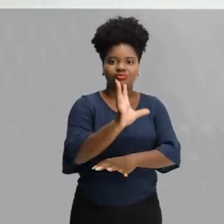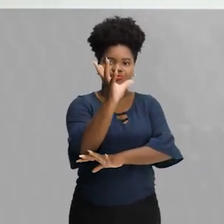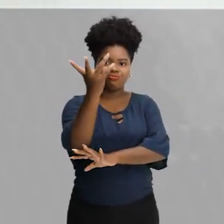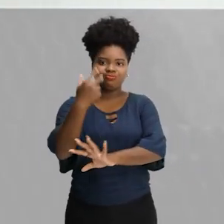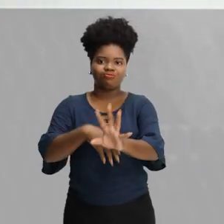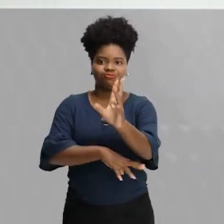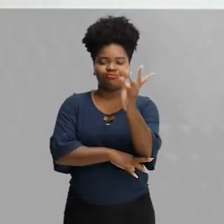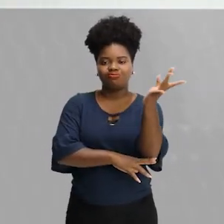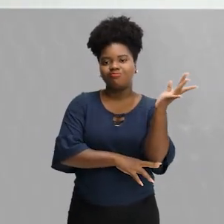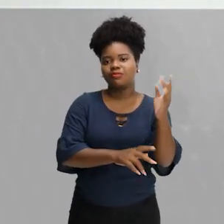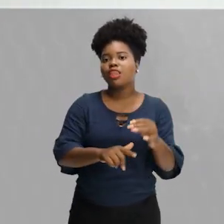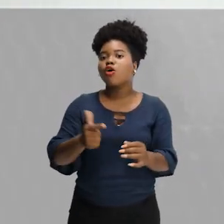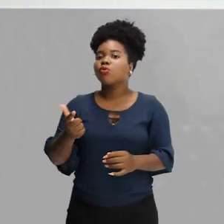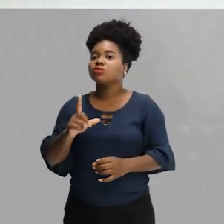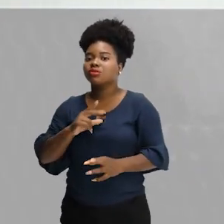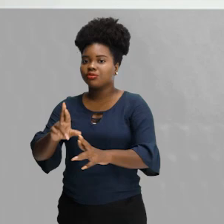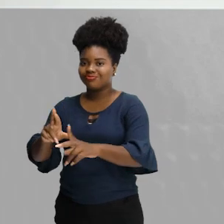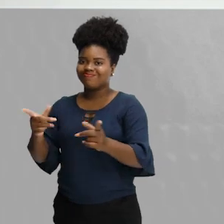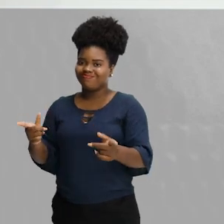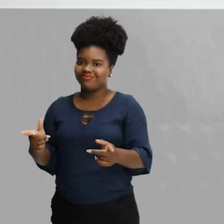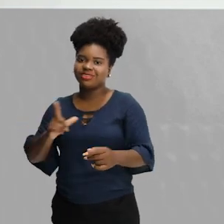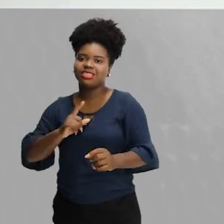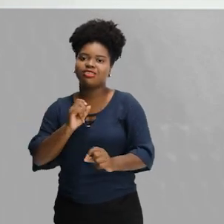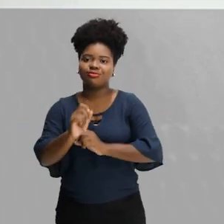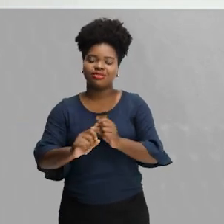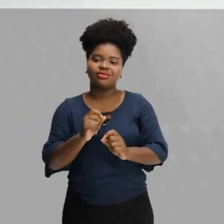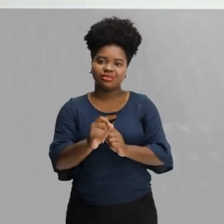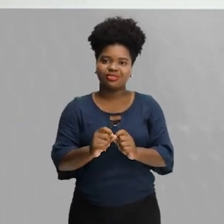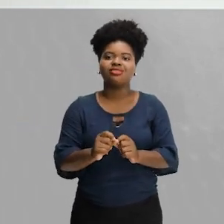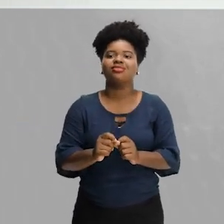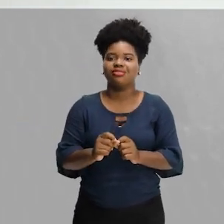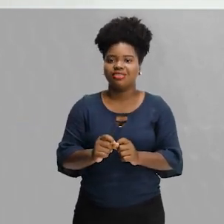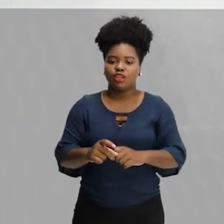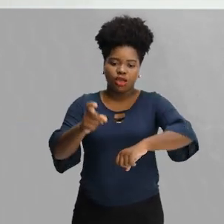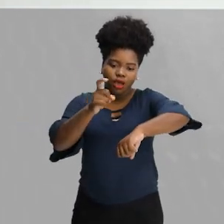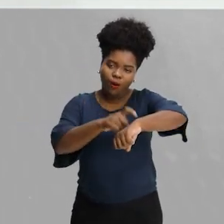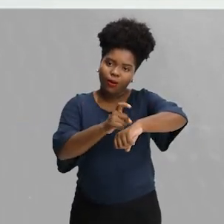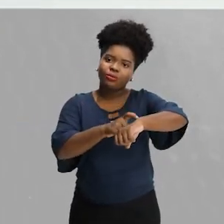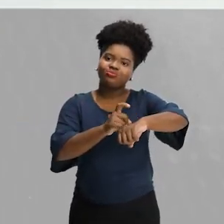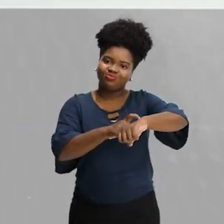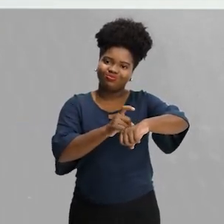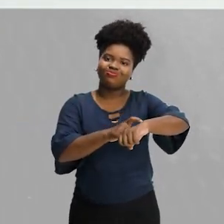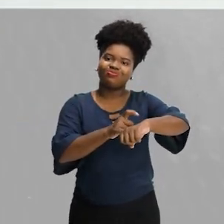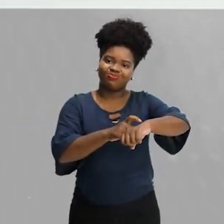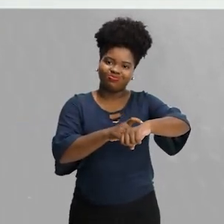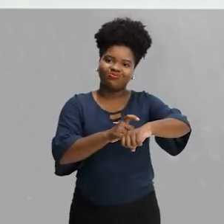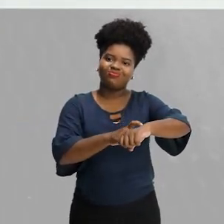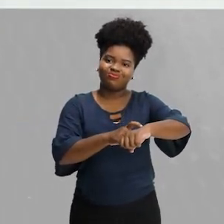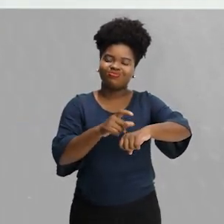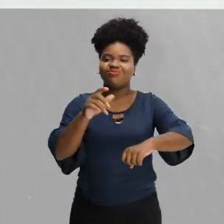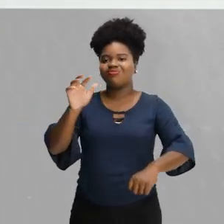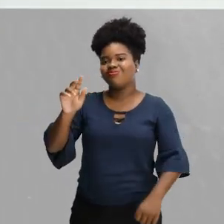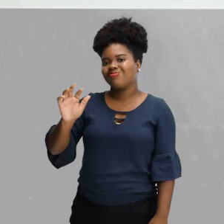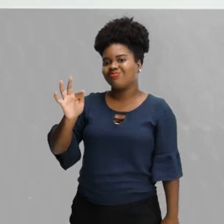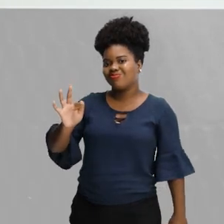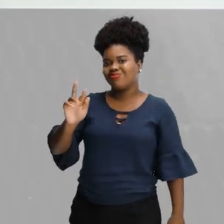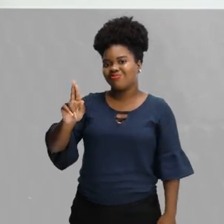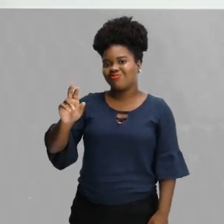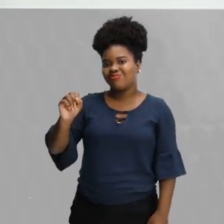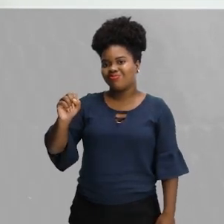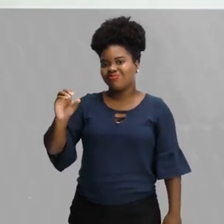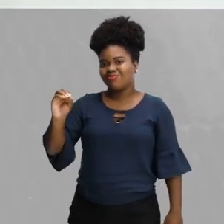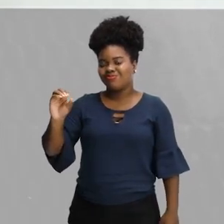vamos ter uma grande quantidade de fusos. O que são fusos?